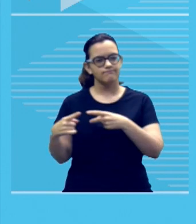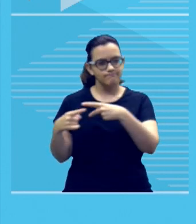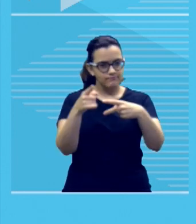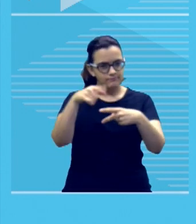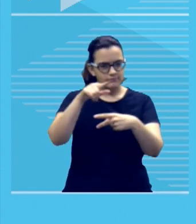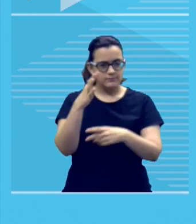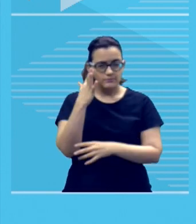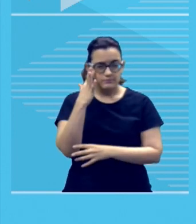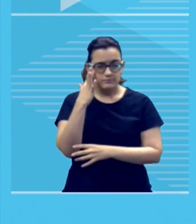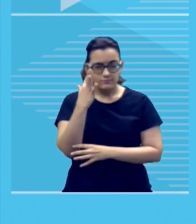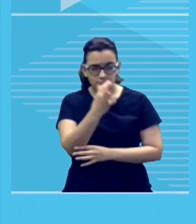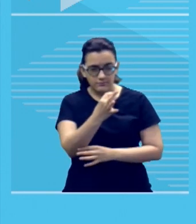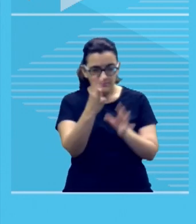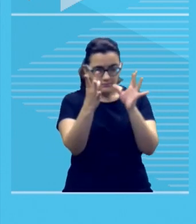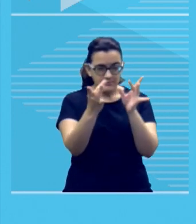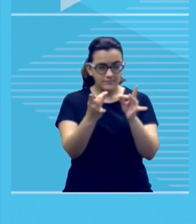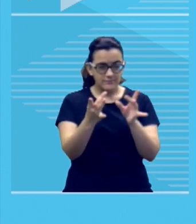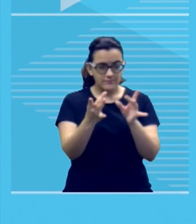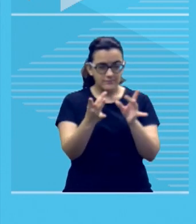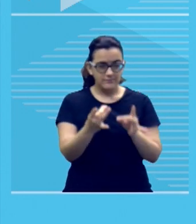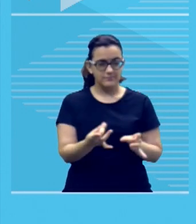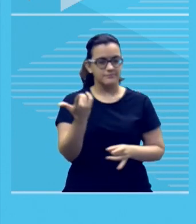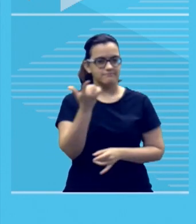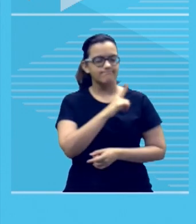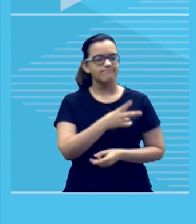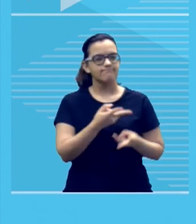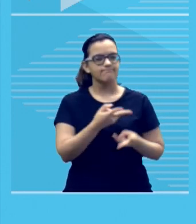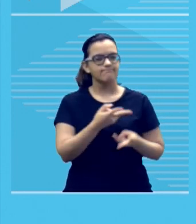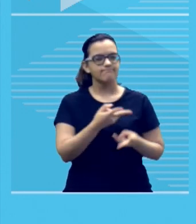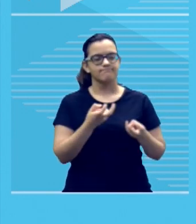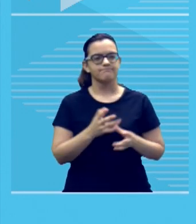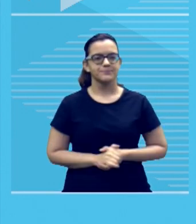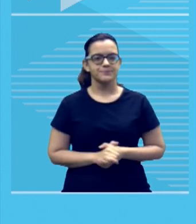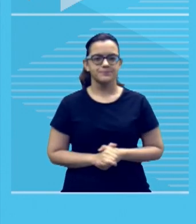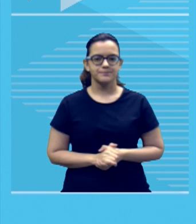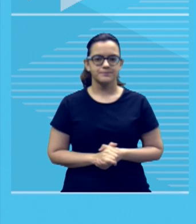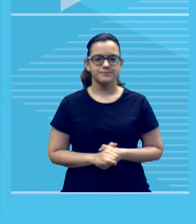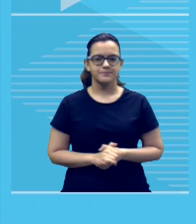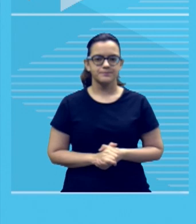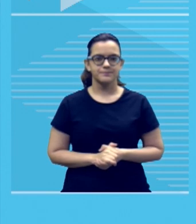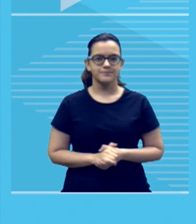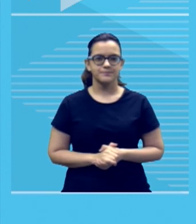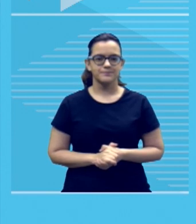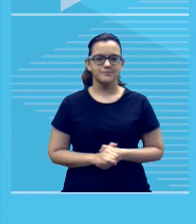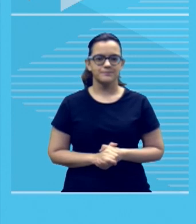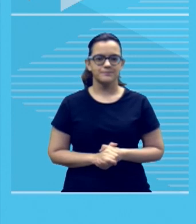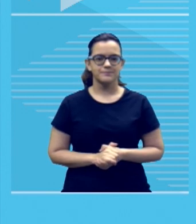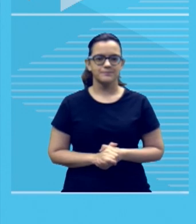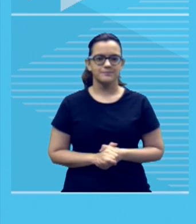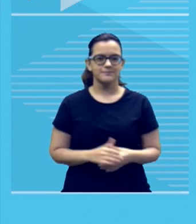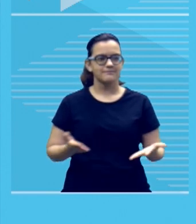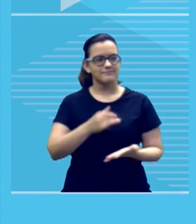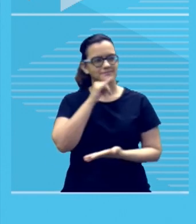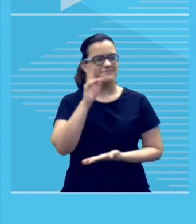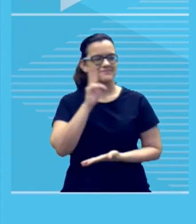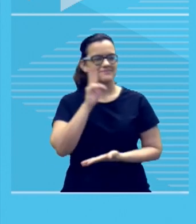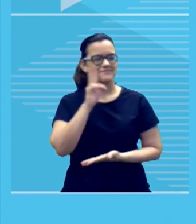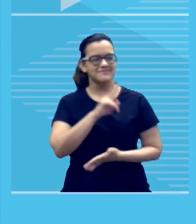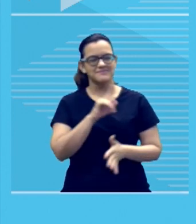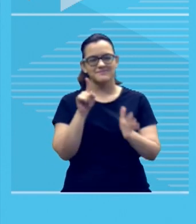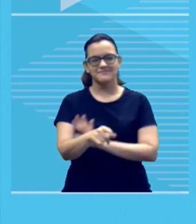para você conseguir visualizar tá vamos lá questão 10 e